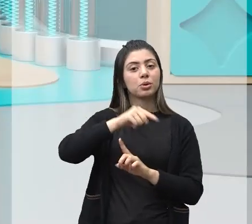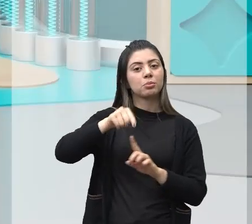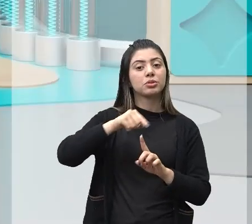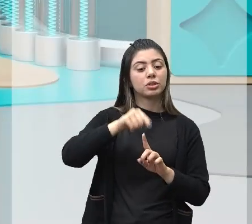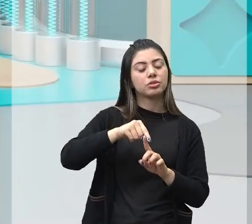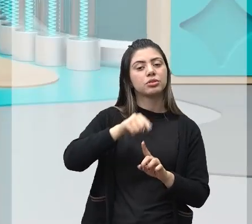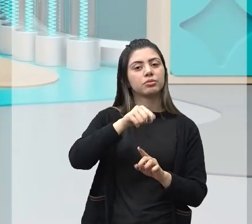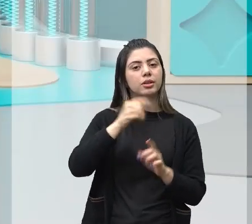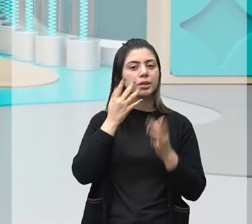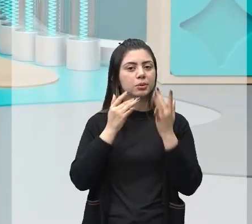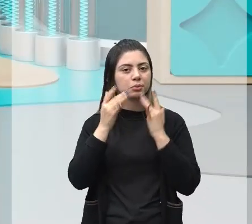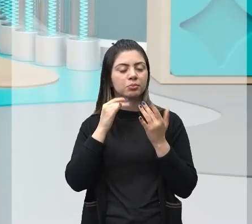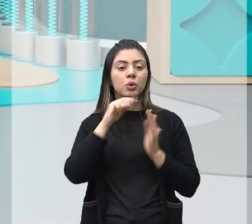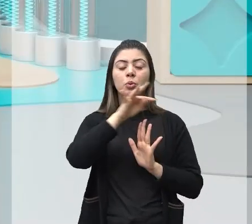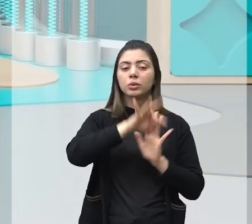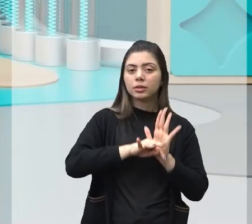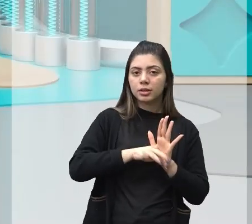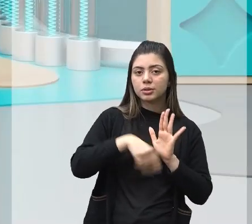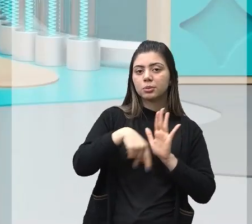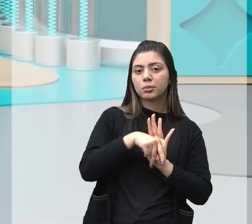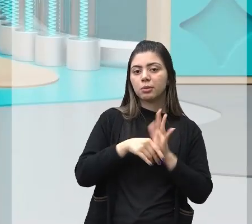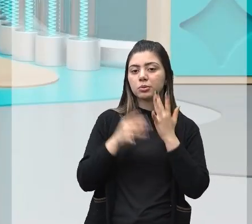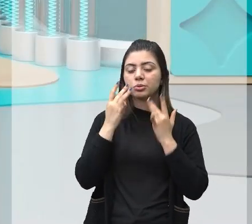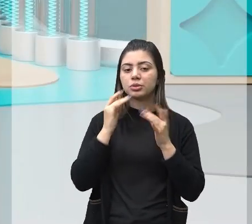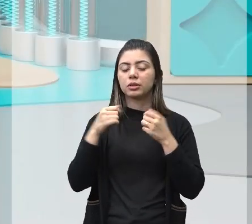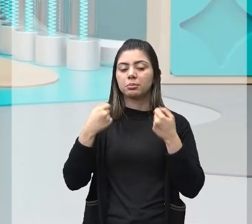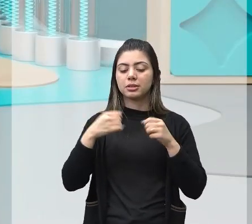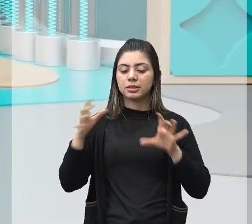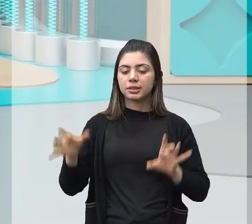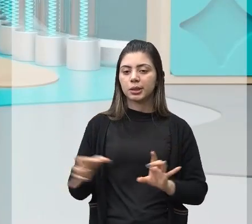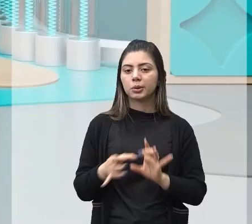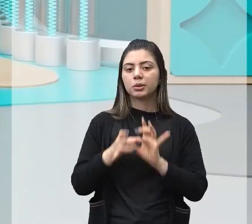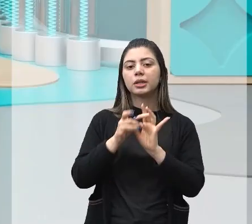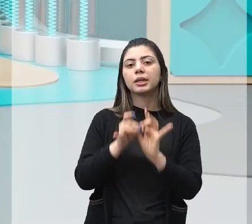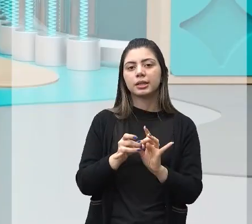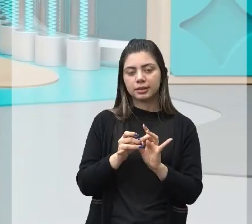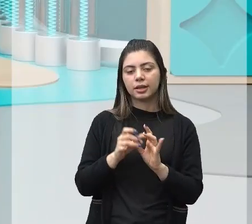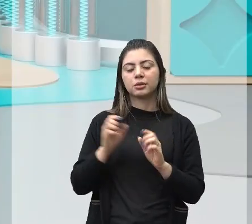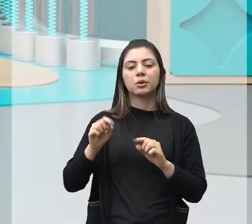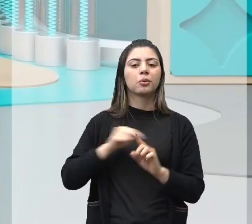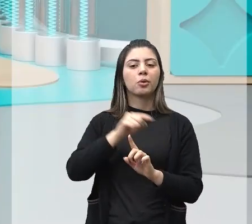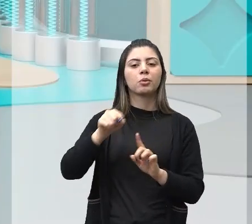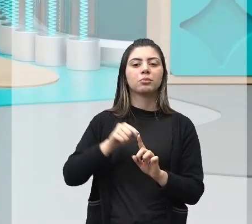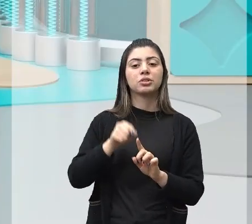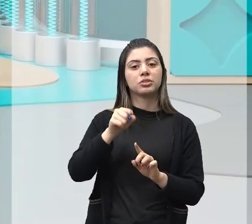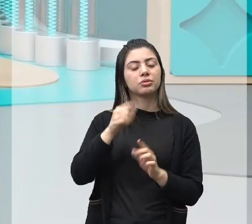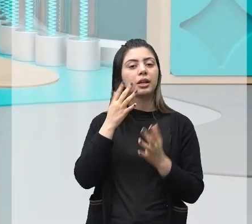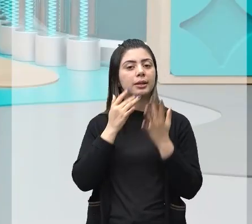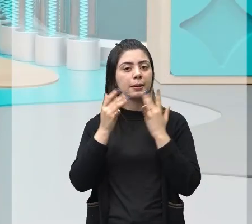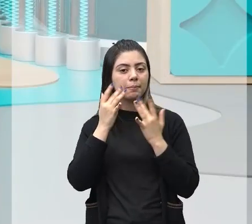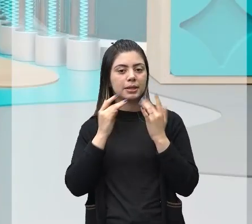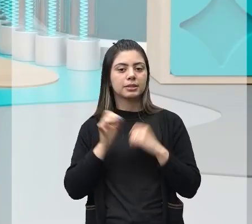peça teatral, do texto teatral, e que eles possam estar juntos trabalhando pelo bem da peça, da